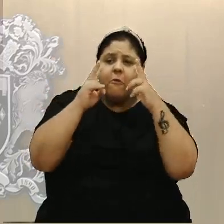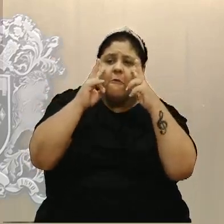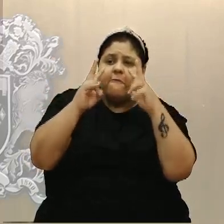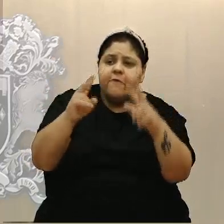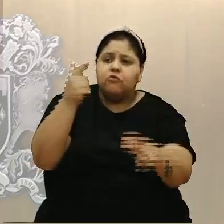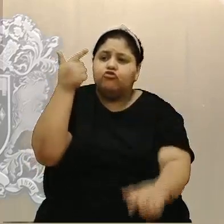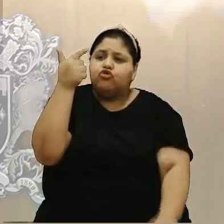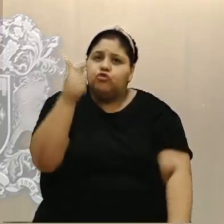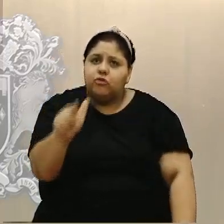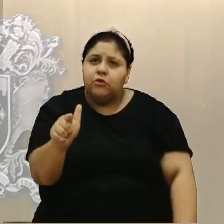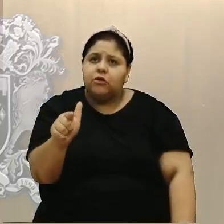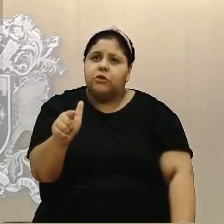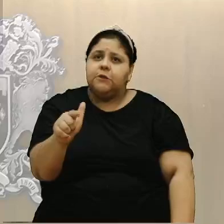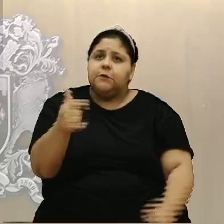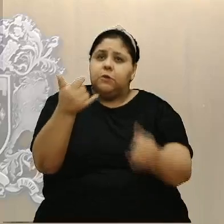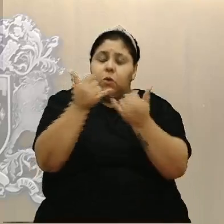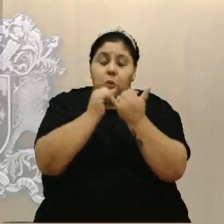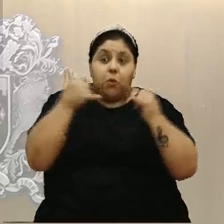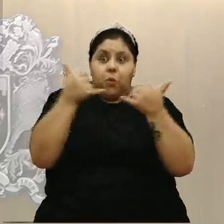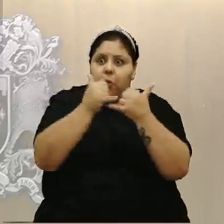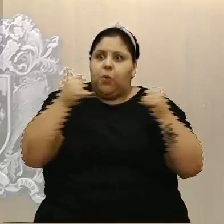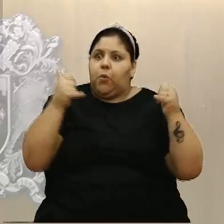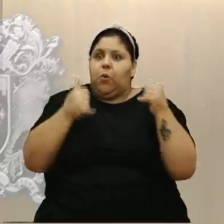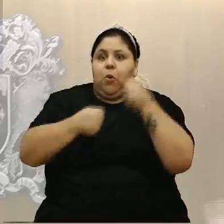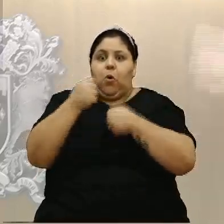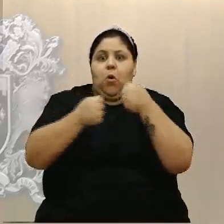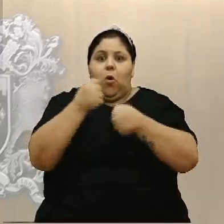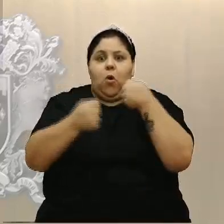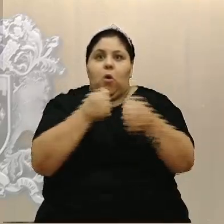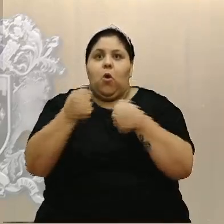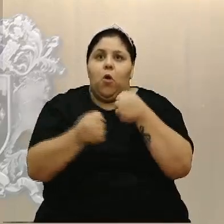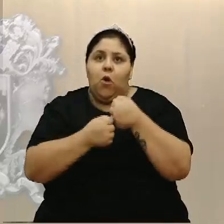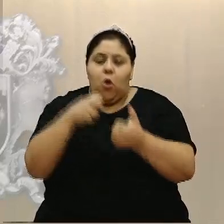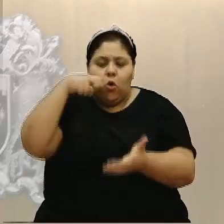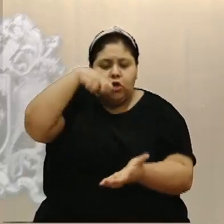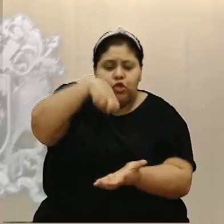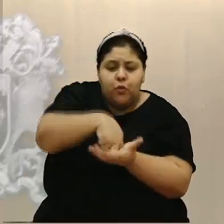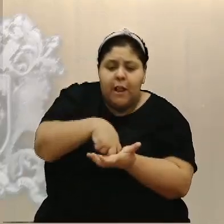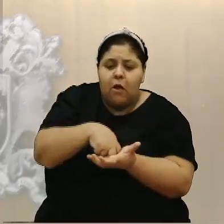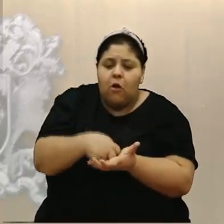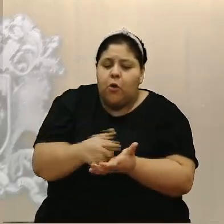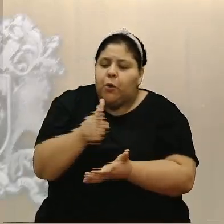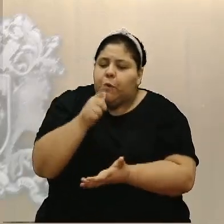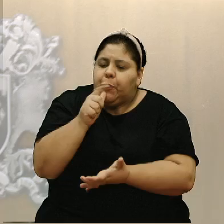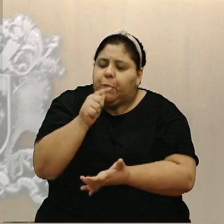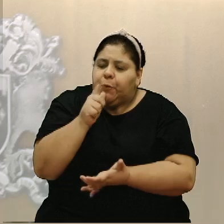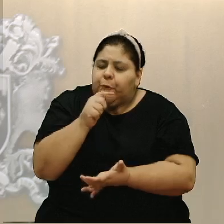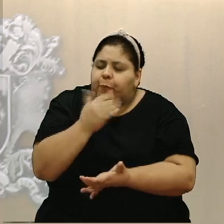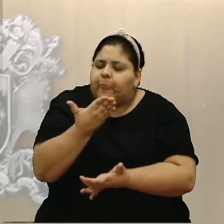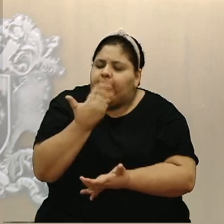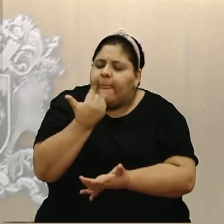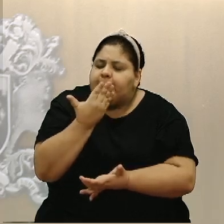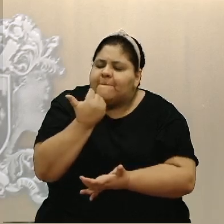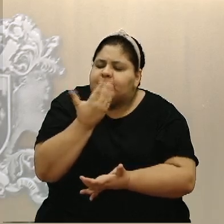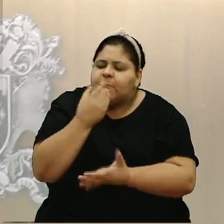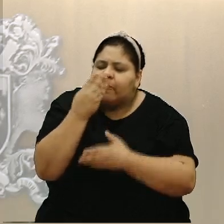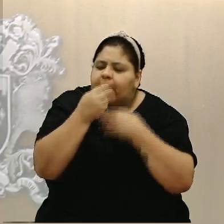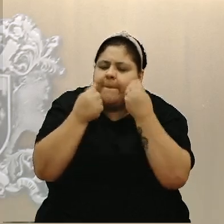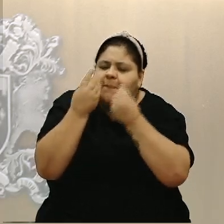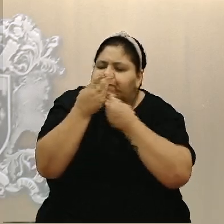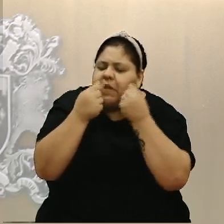oásis. Redobrou a energia, correu mais do que pôde, ajoelhou-se, tomou aquela água, saciou a fome, tomando algumas